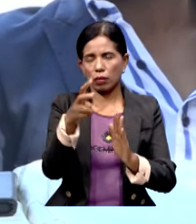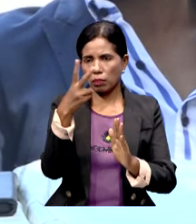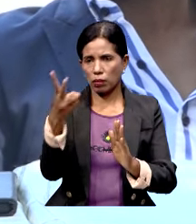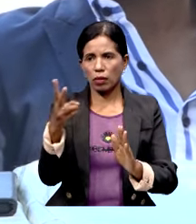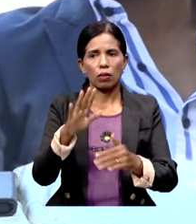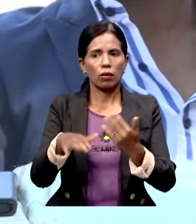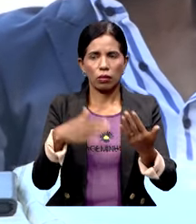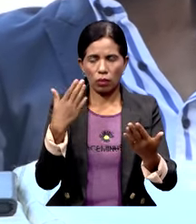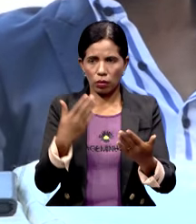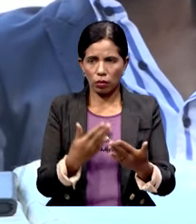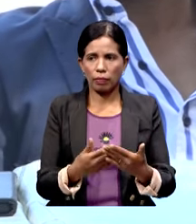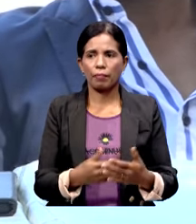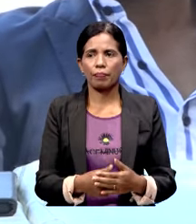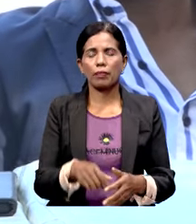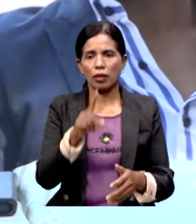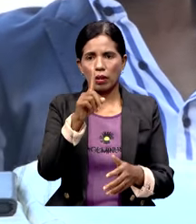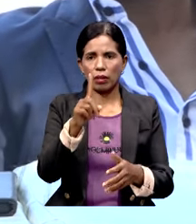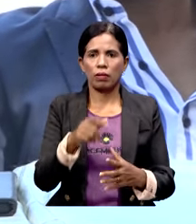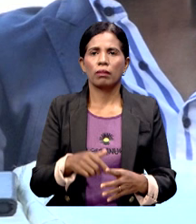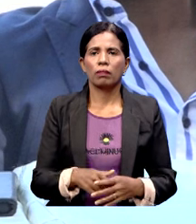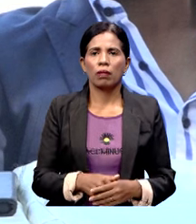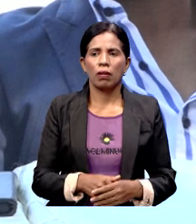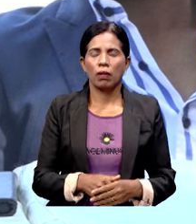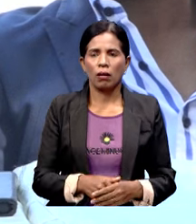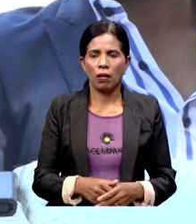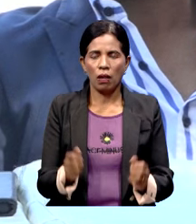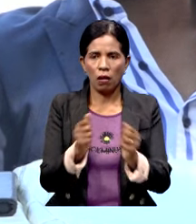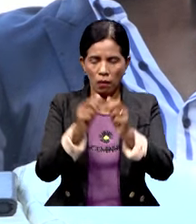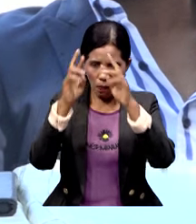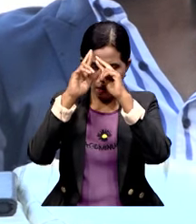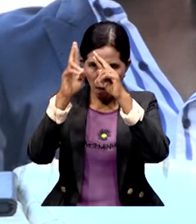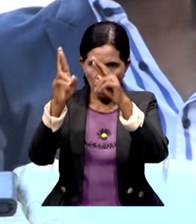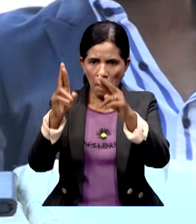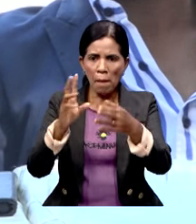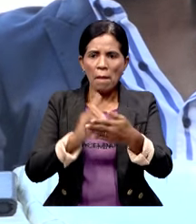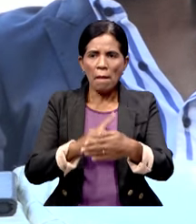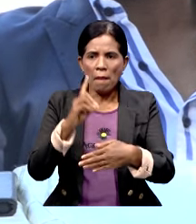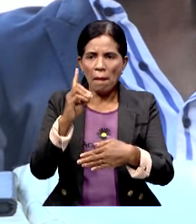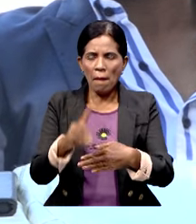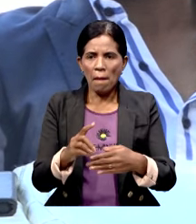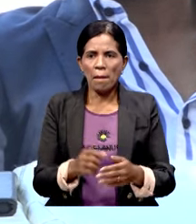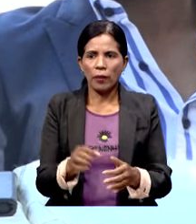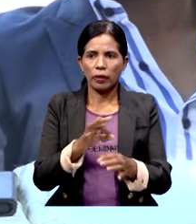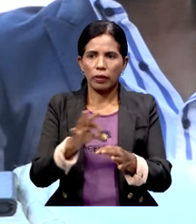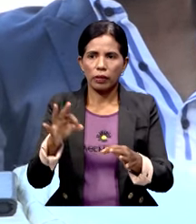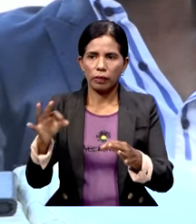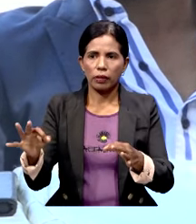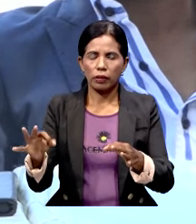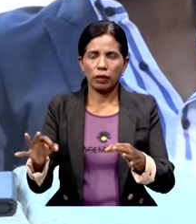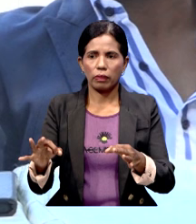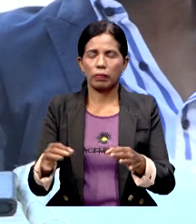sirane, roto, maca, ida. O respeito, lori belo desenvolvimento, o espírito, lori belo